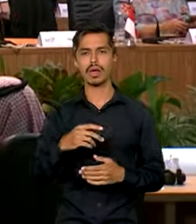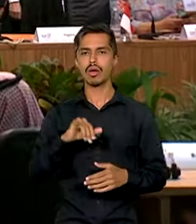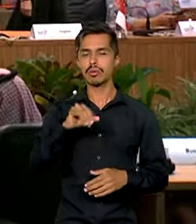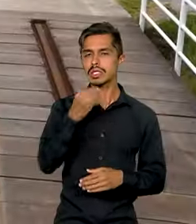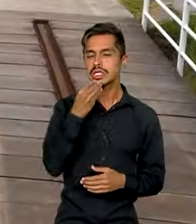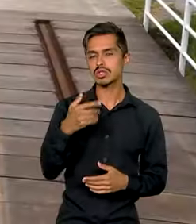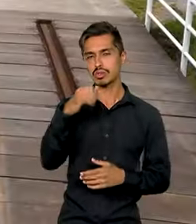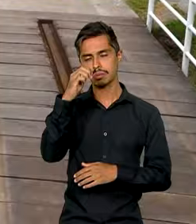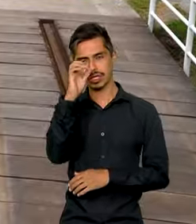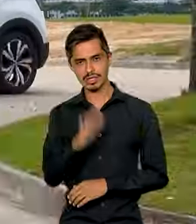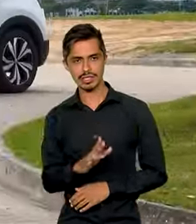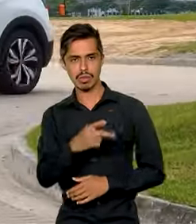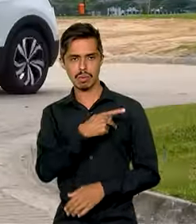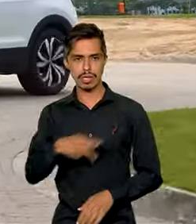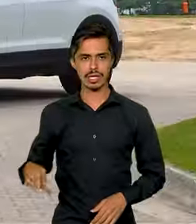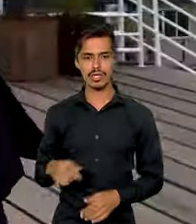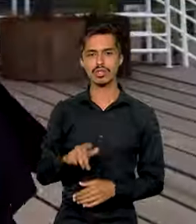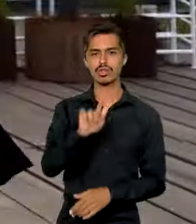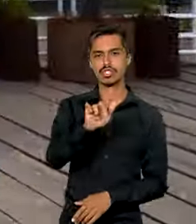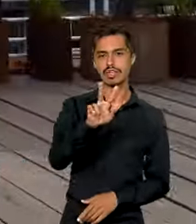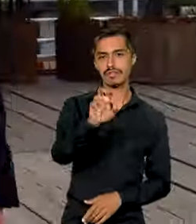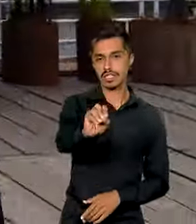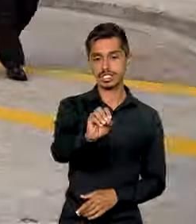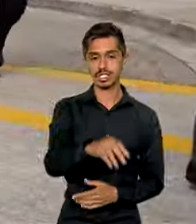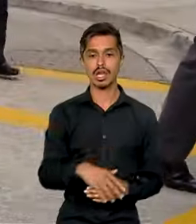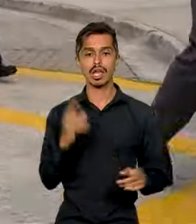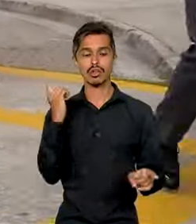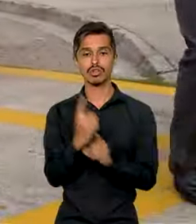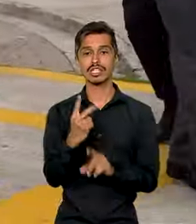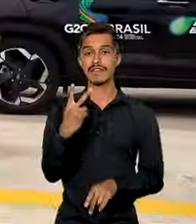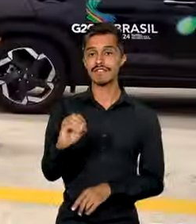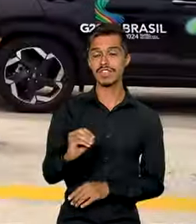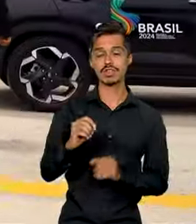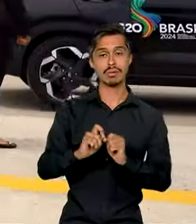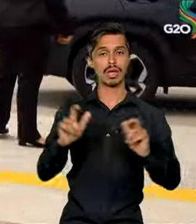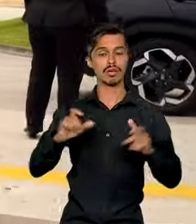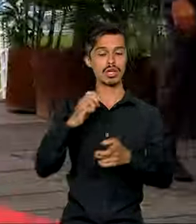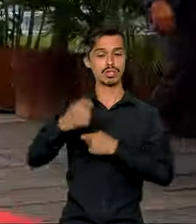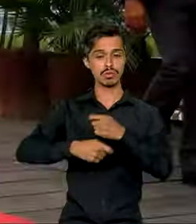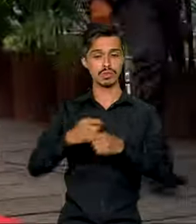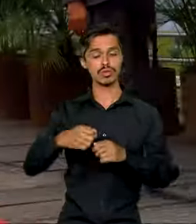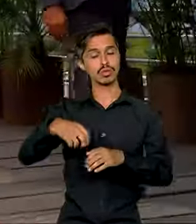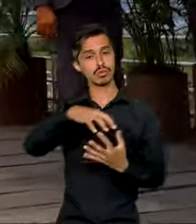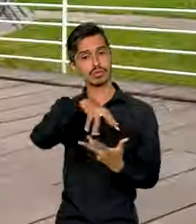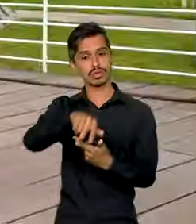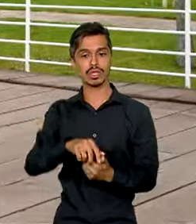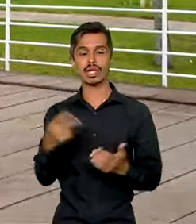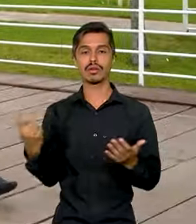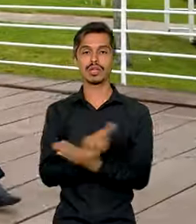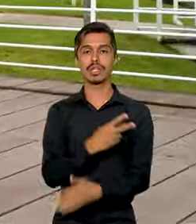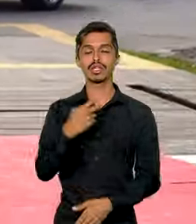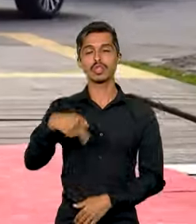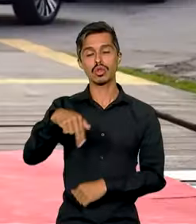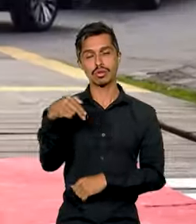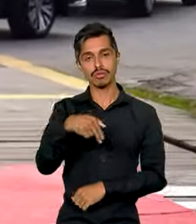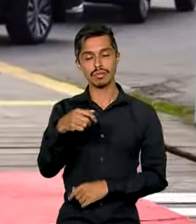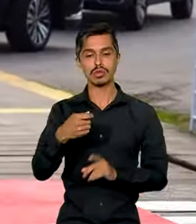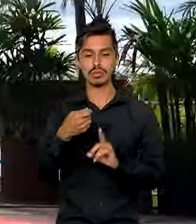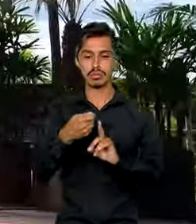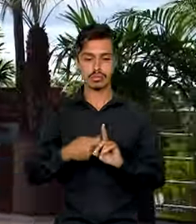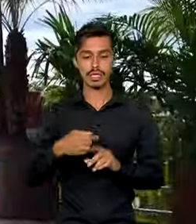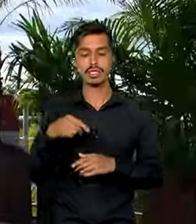G20 encontro das 20 maiores economias do planeta que será realizado em novembro deste ano no Rio de